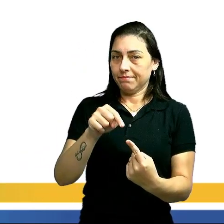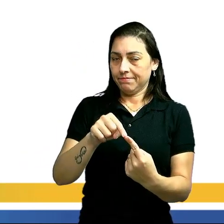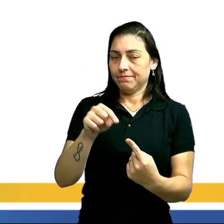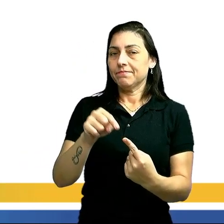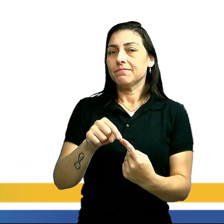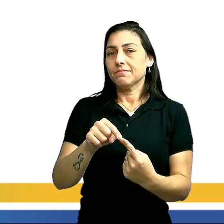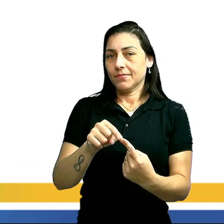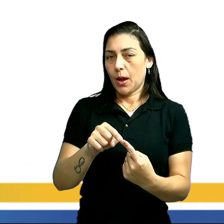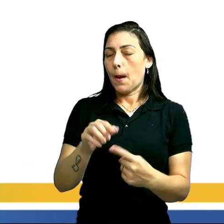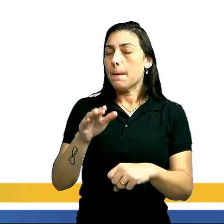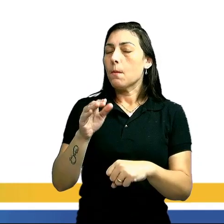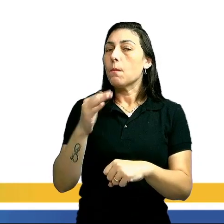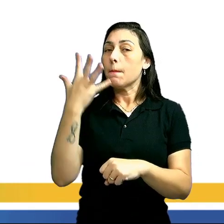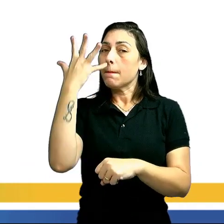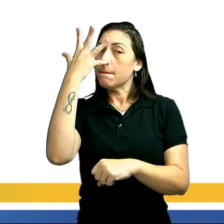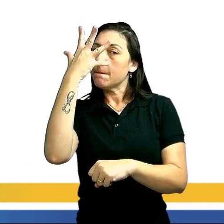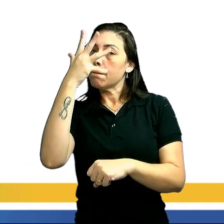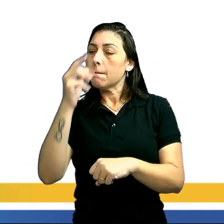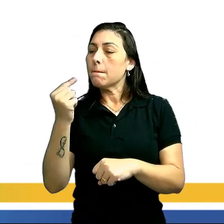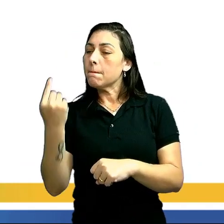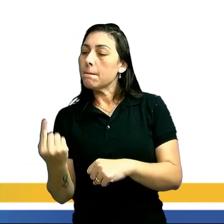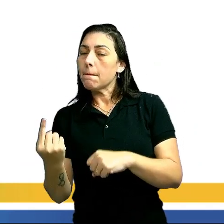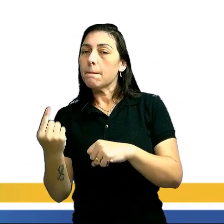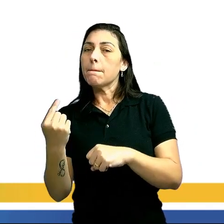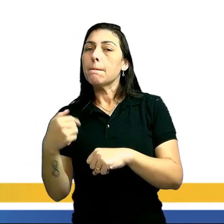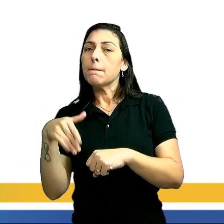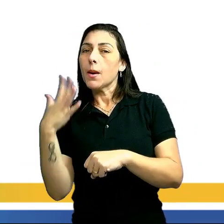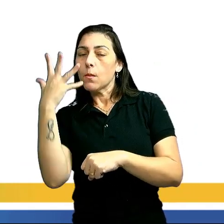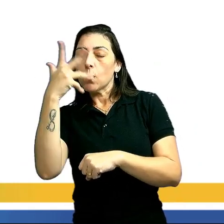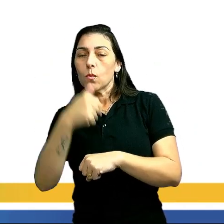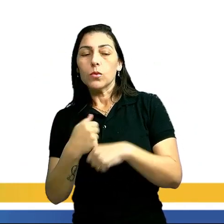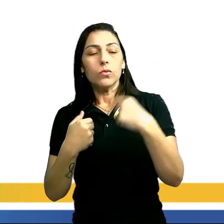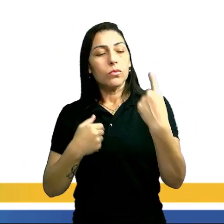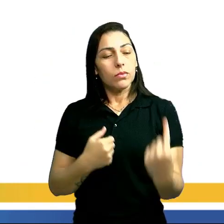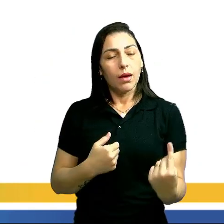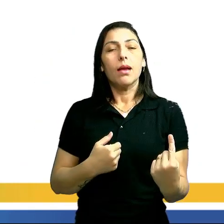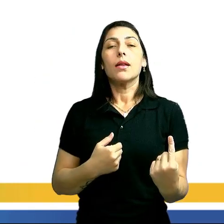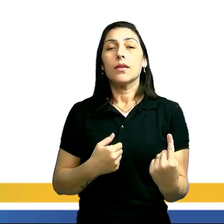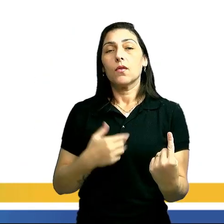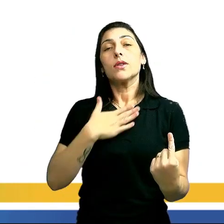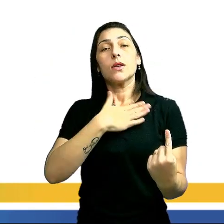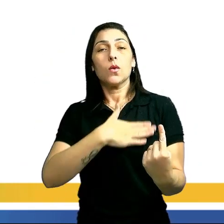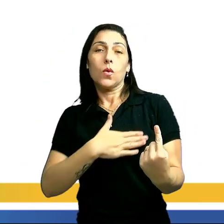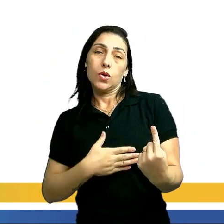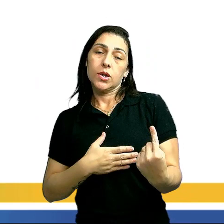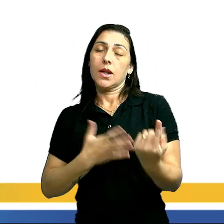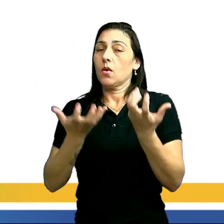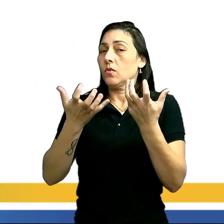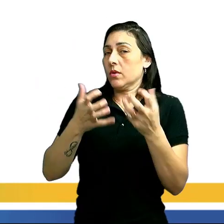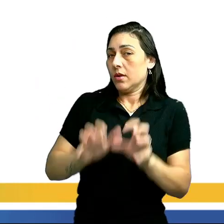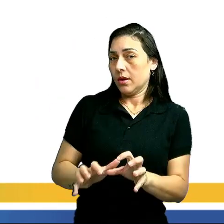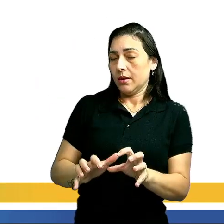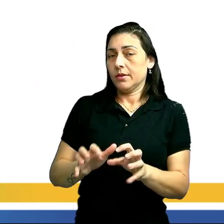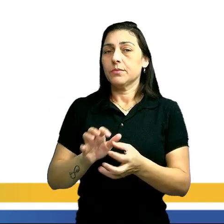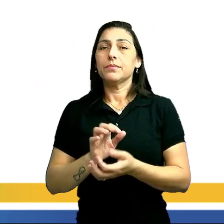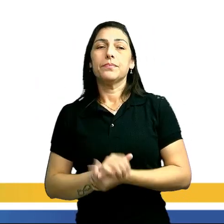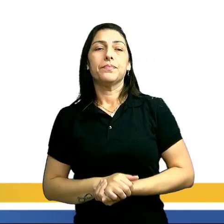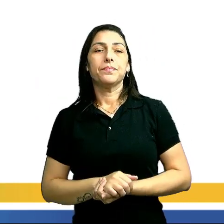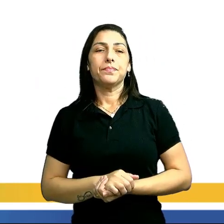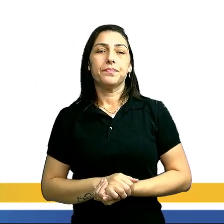Uma coisa é mais bonita do que a outra, independentemente de você gostar ou não gostar, de você querer ou você não